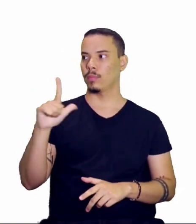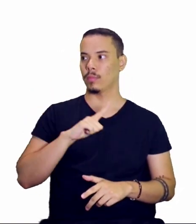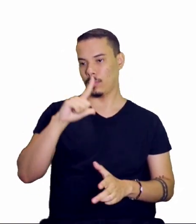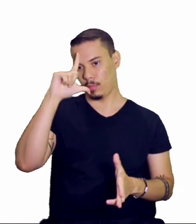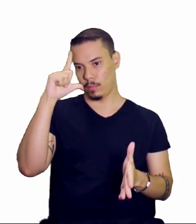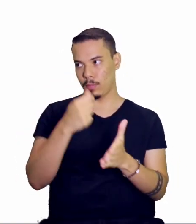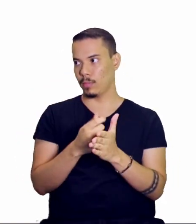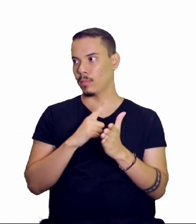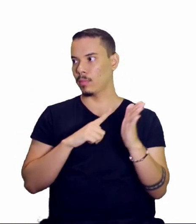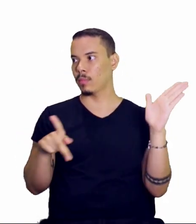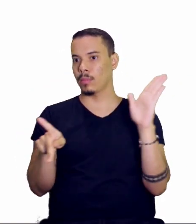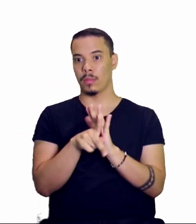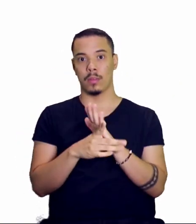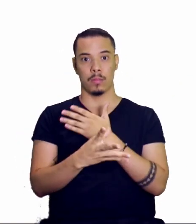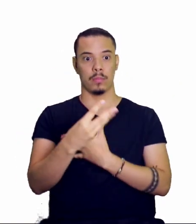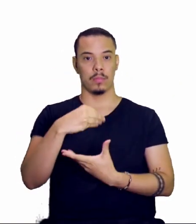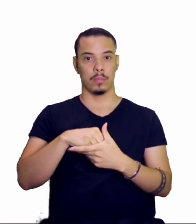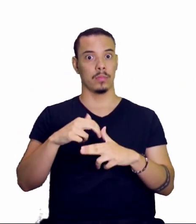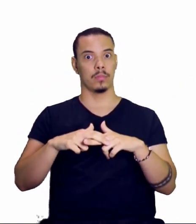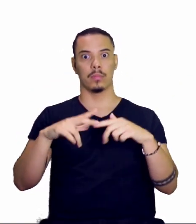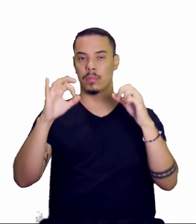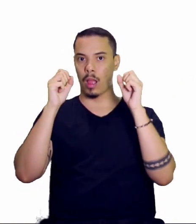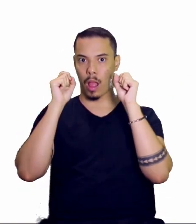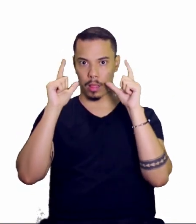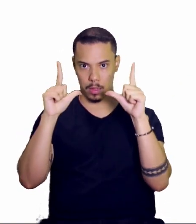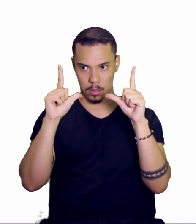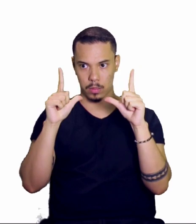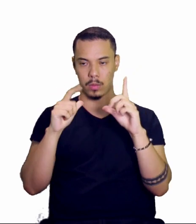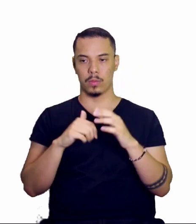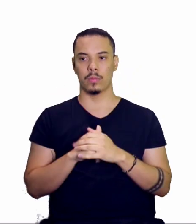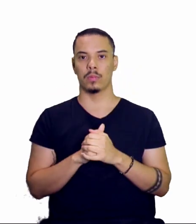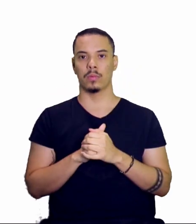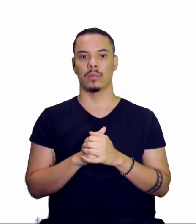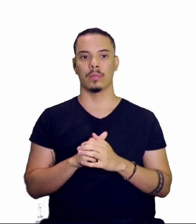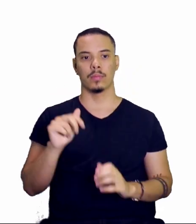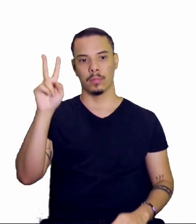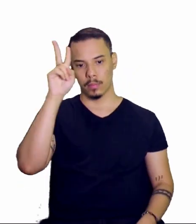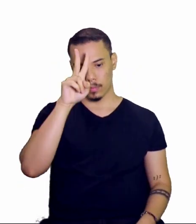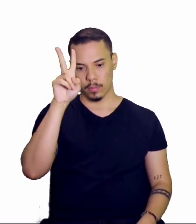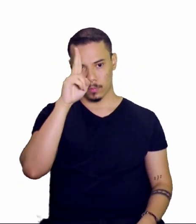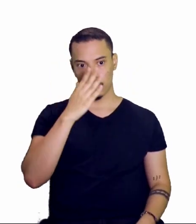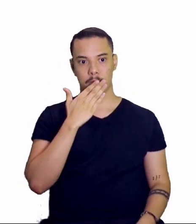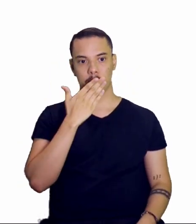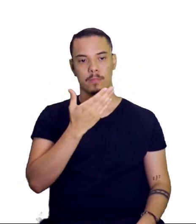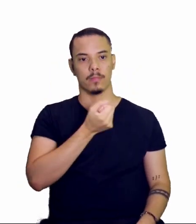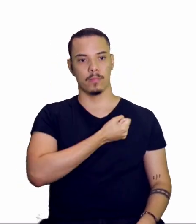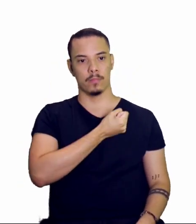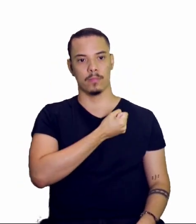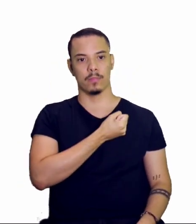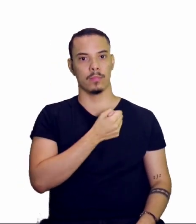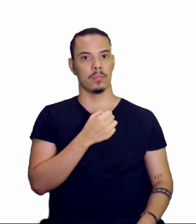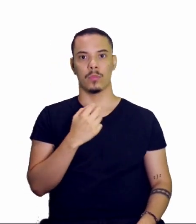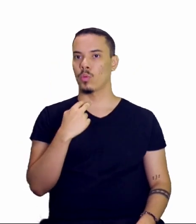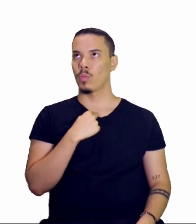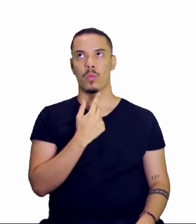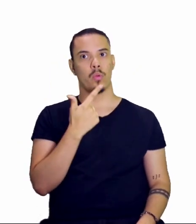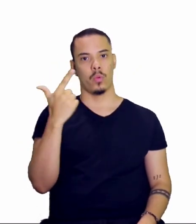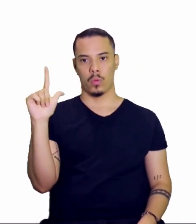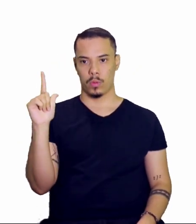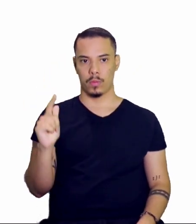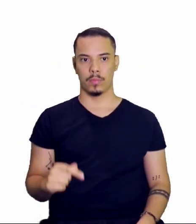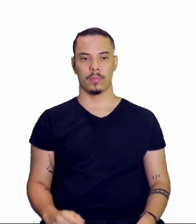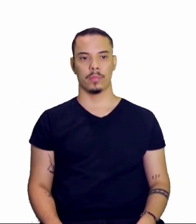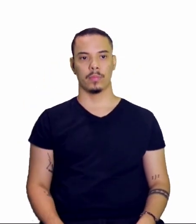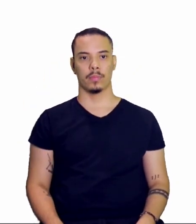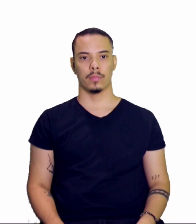já está no próprio enunciado. Então tem que ficar ligado nisso daí, né? Justamente. Lembrando que pediu em metro, você não pode fazer em outra medida. Exatamente. Vamos ver ali,